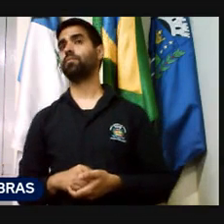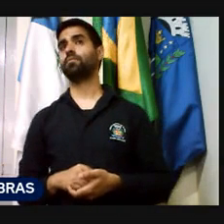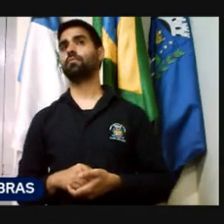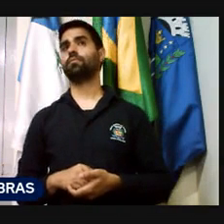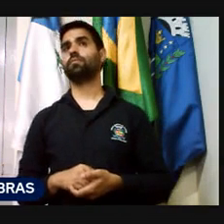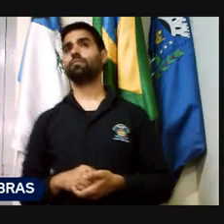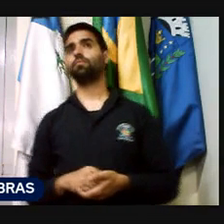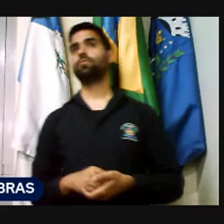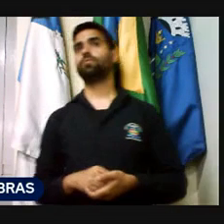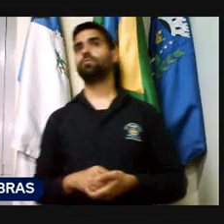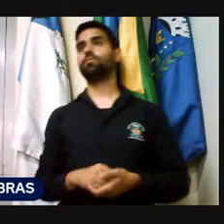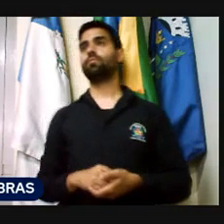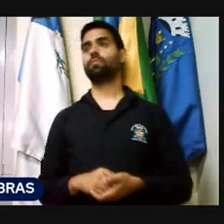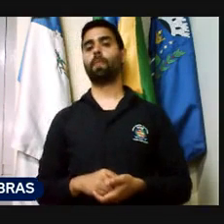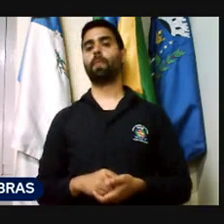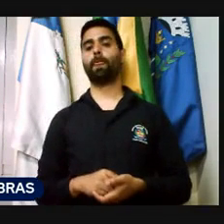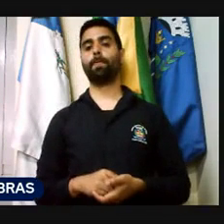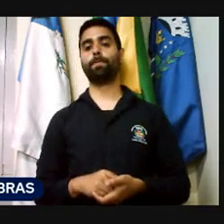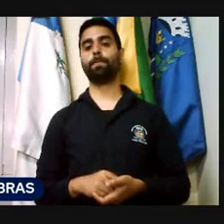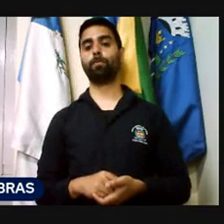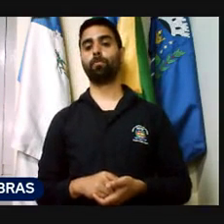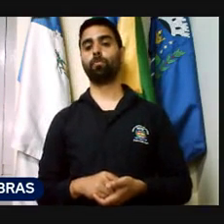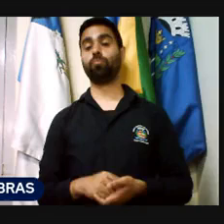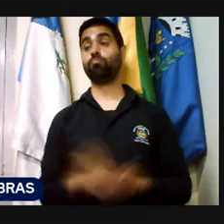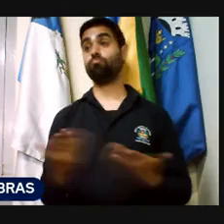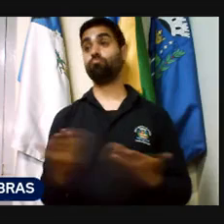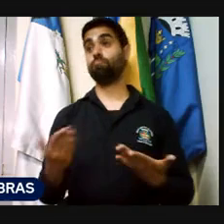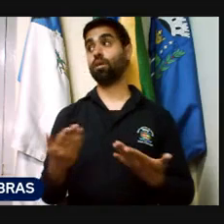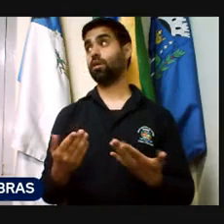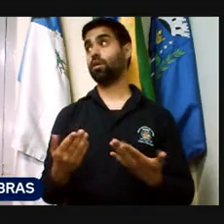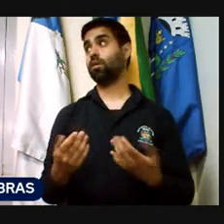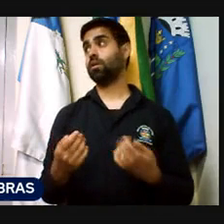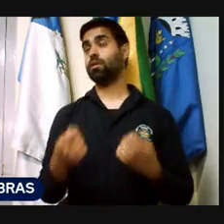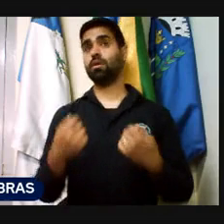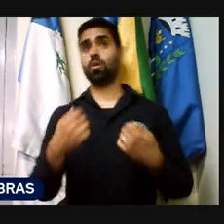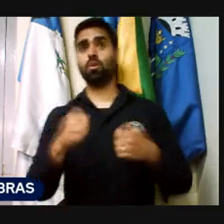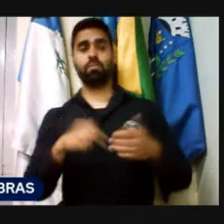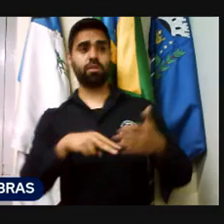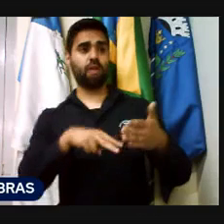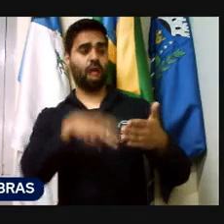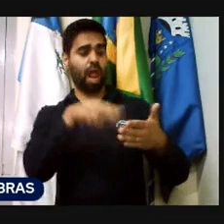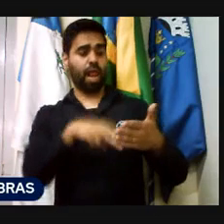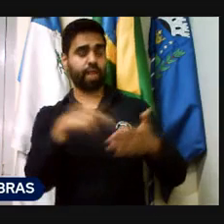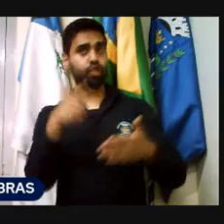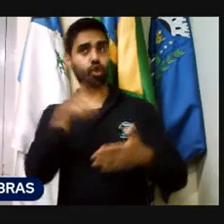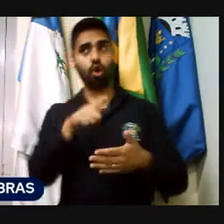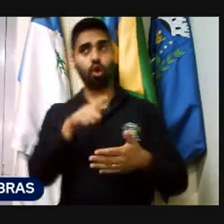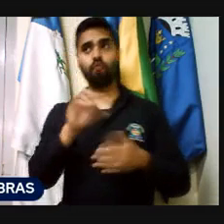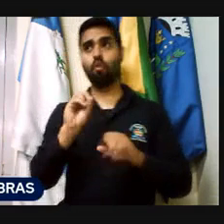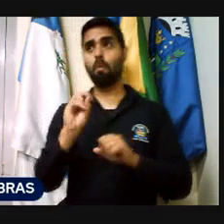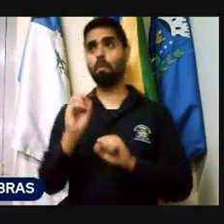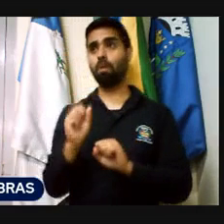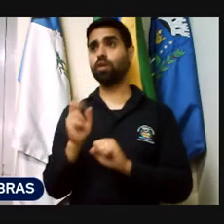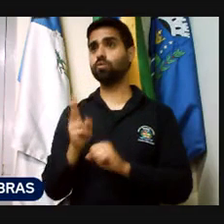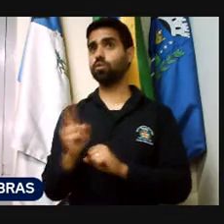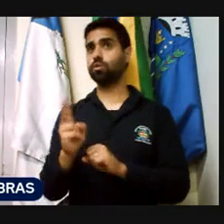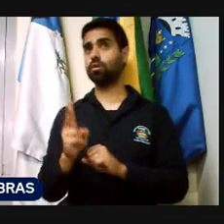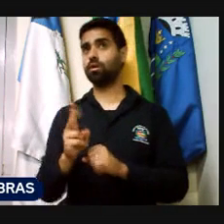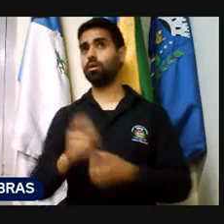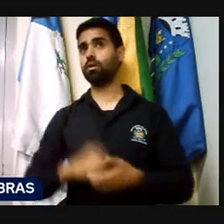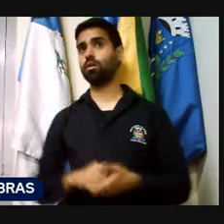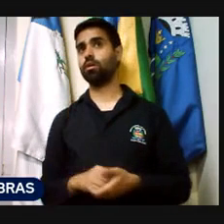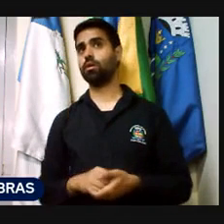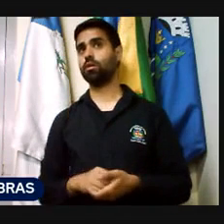da consultoria, não há necessidade de vocês avaliarem ou vai dar continuidade mesmo confrontando com a lei orgânica?